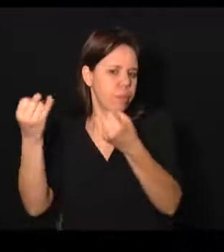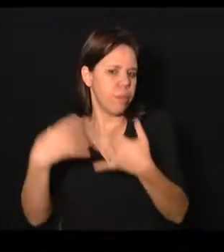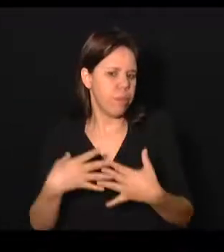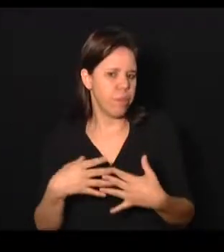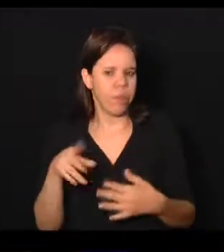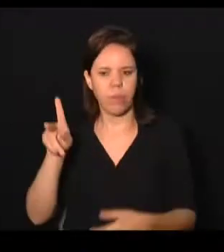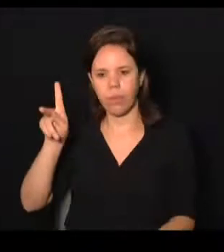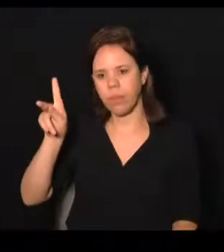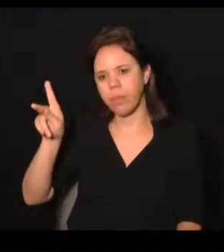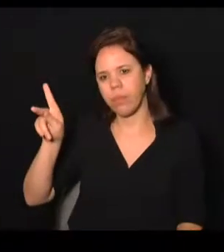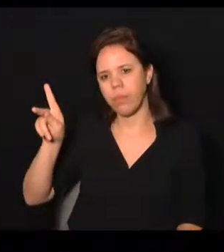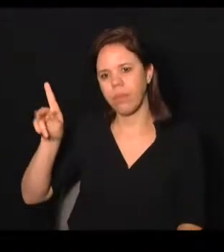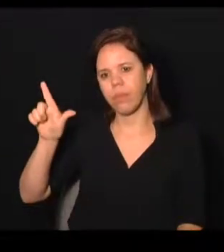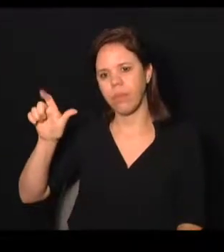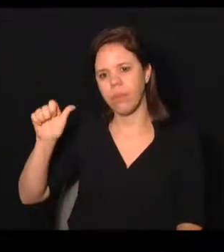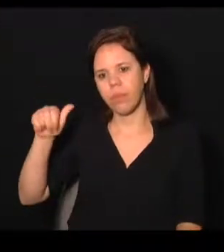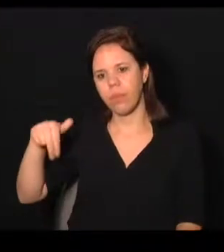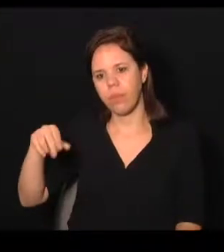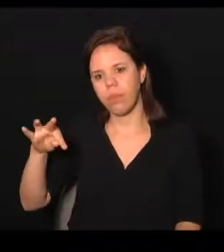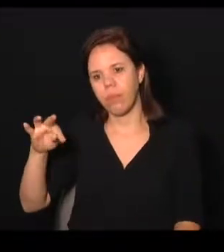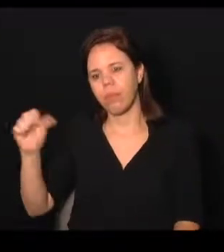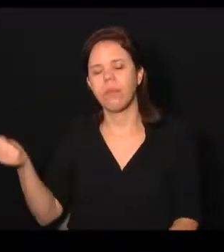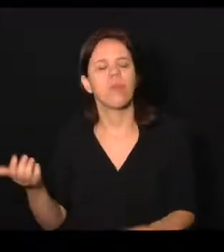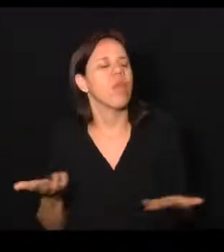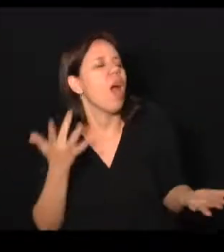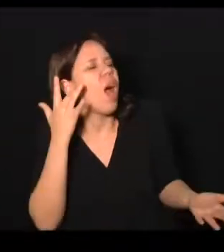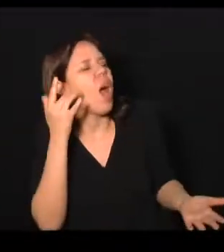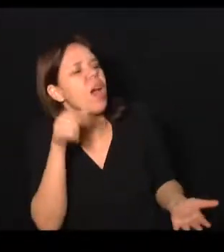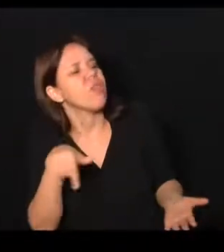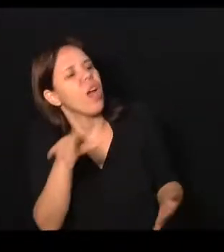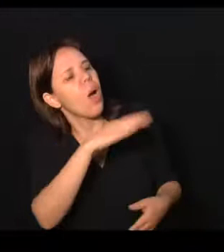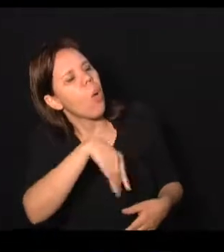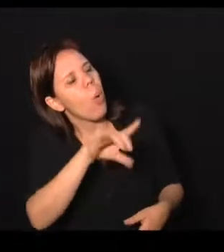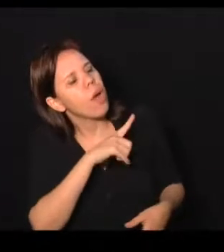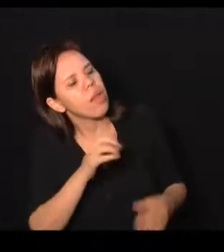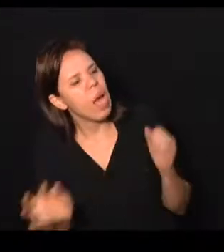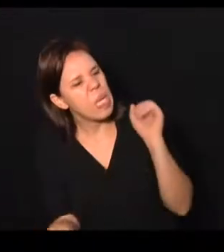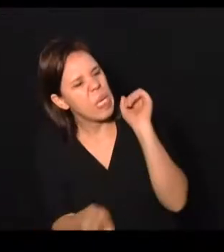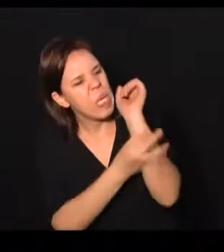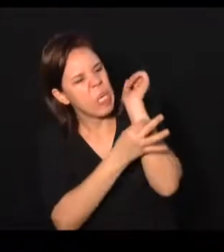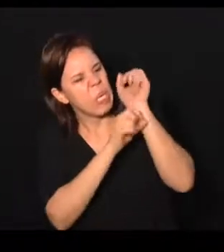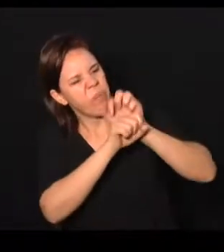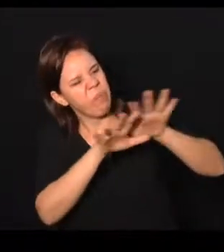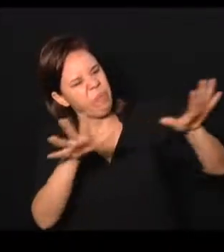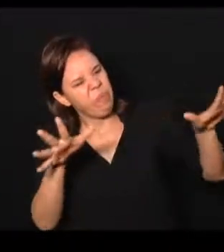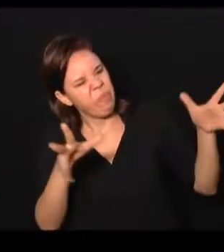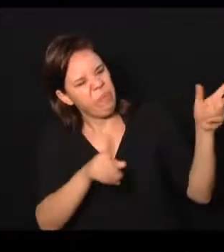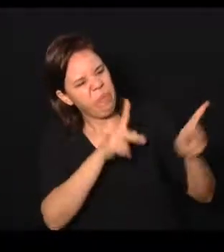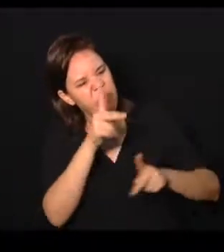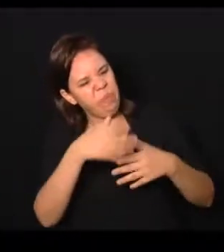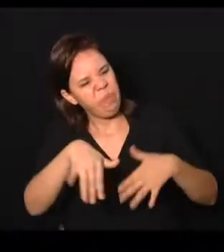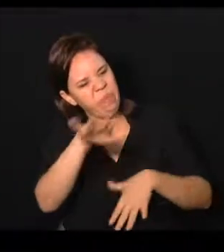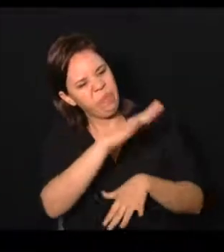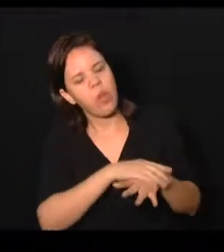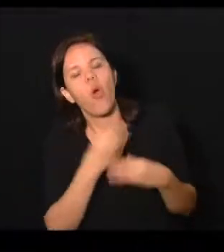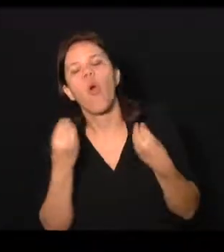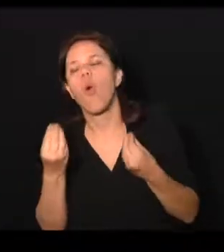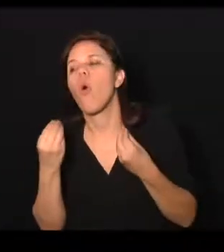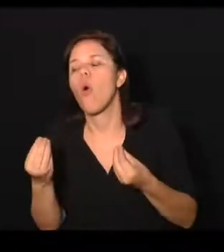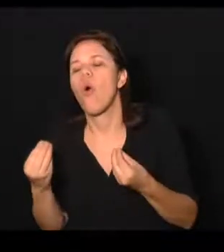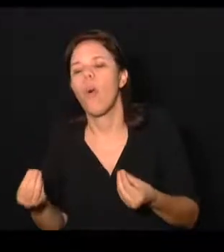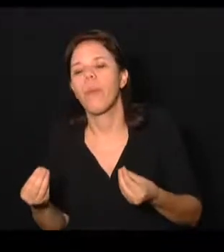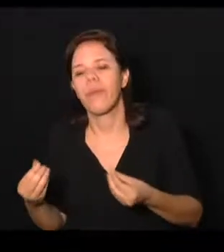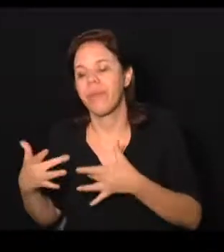essa questão da epidemia de dengue, Sim. né? Como que fica a questão da doação de